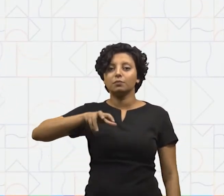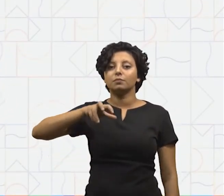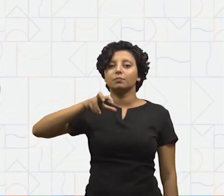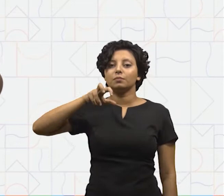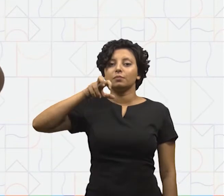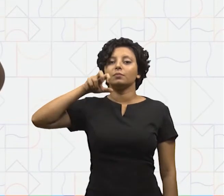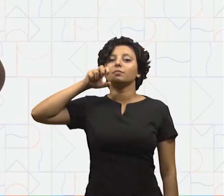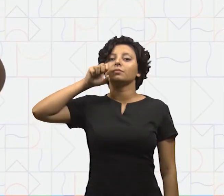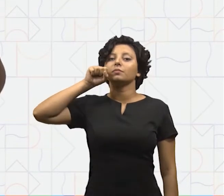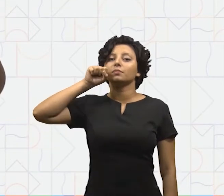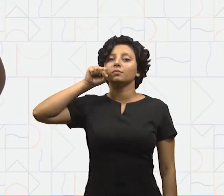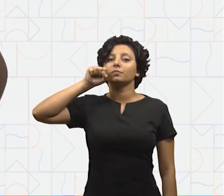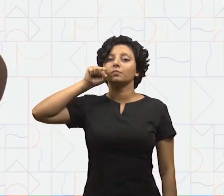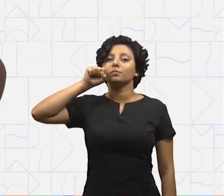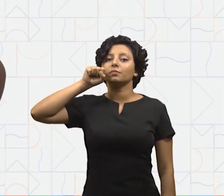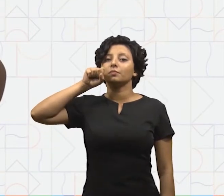ar,